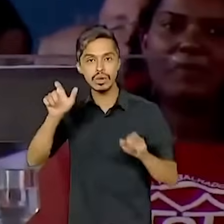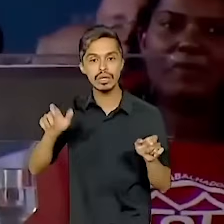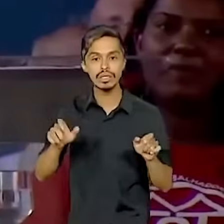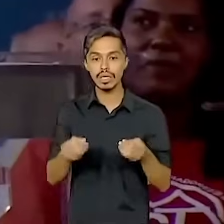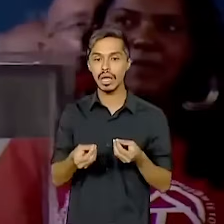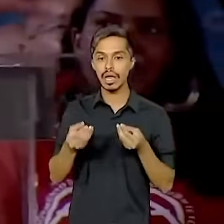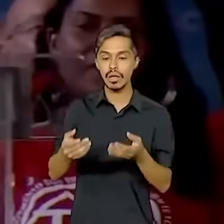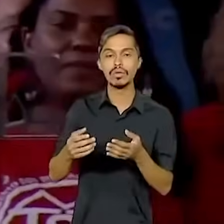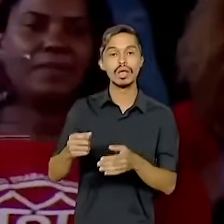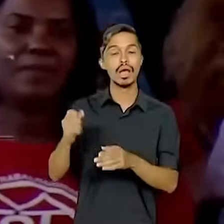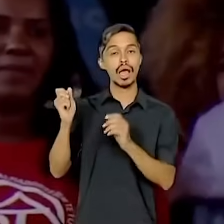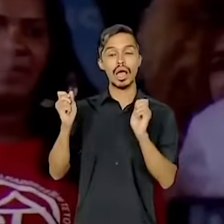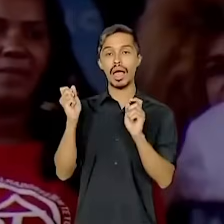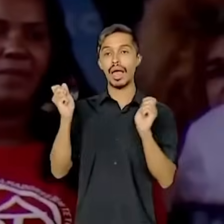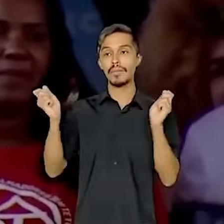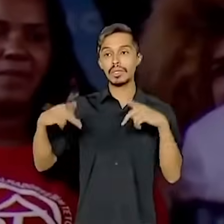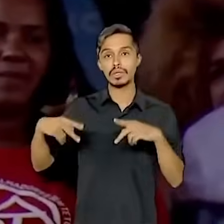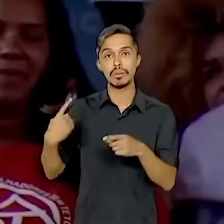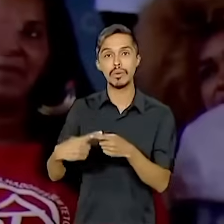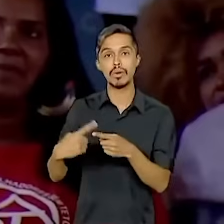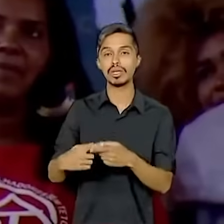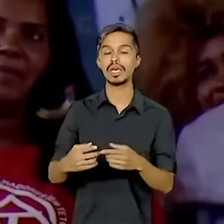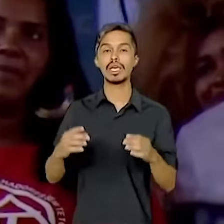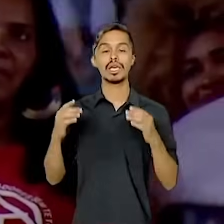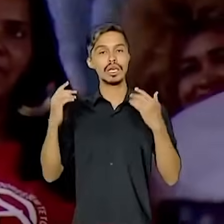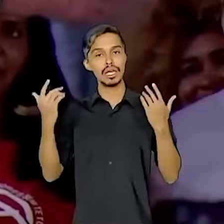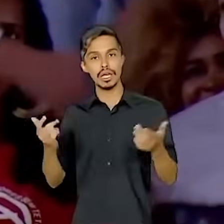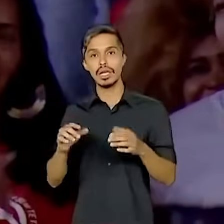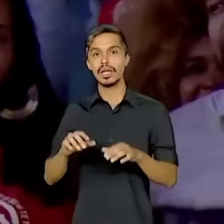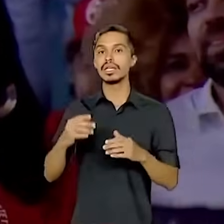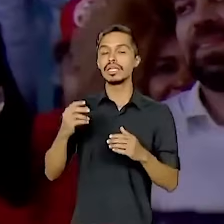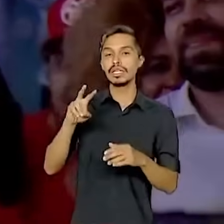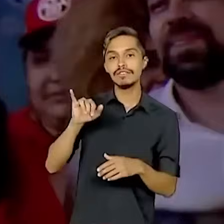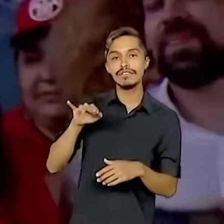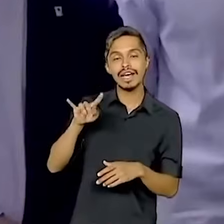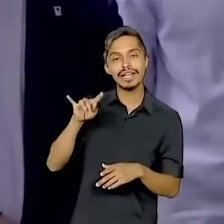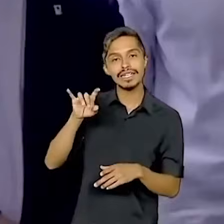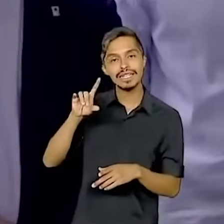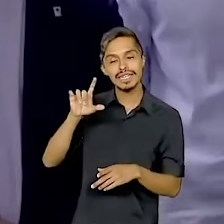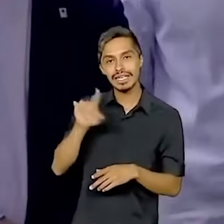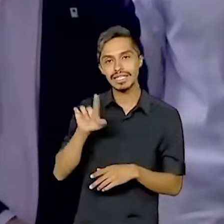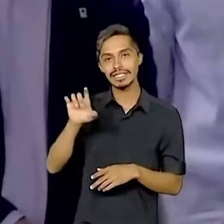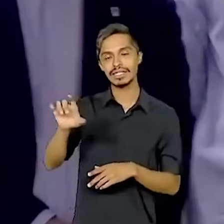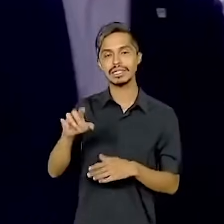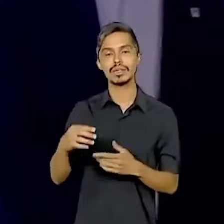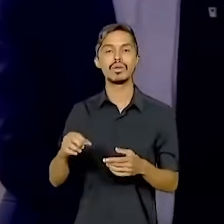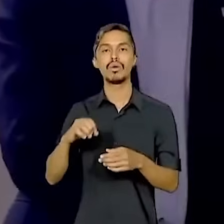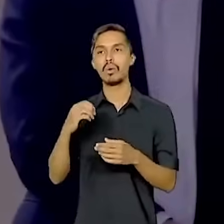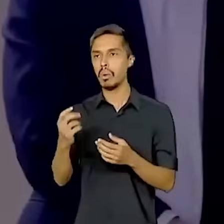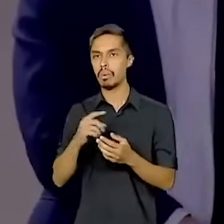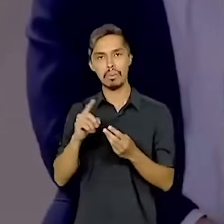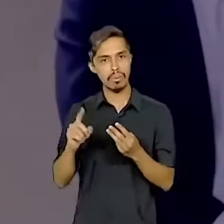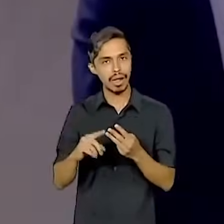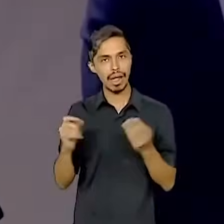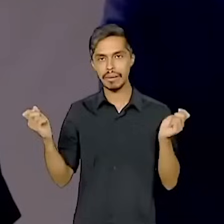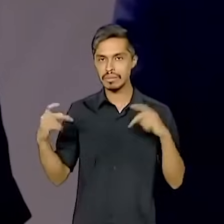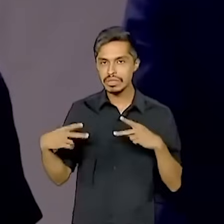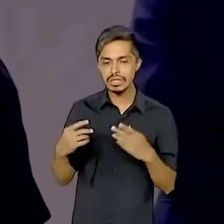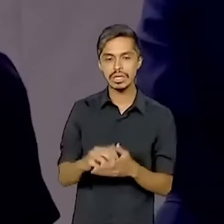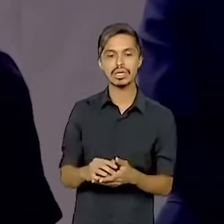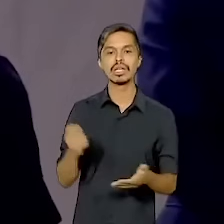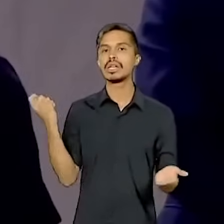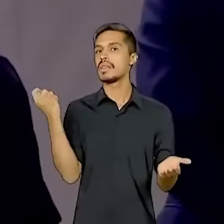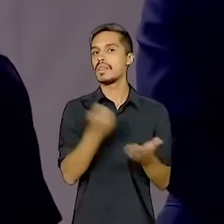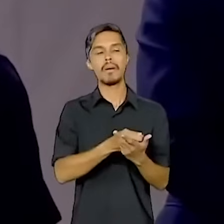recebem por aposentadoria por invalidez, pessoas da aposentadoria por idade, não é isso? Também não vão